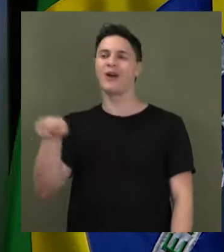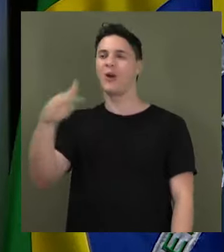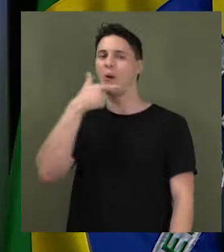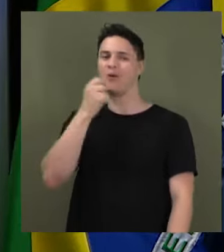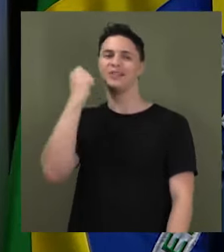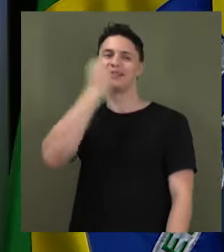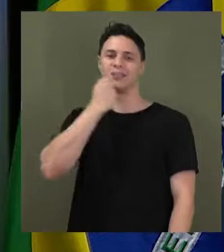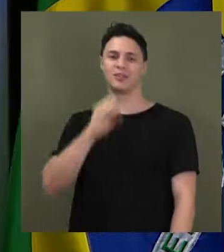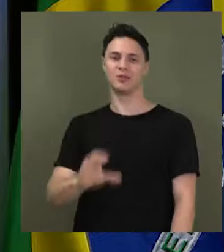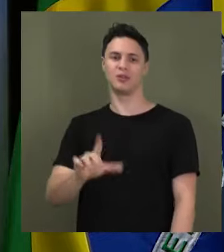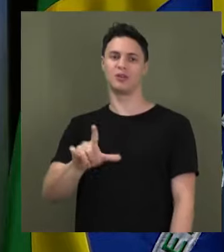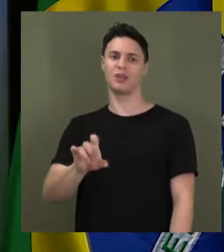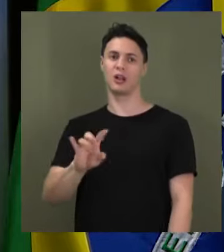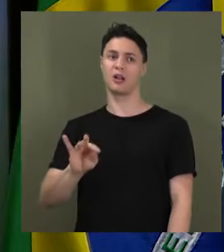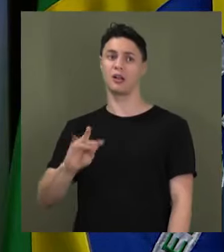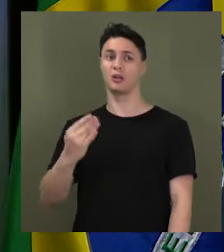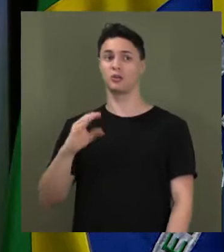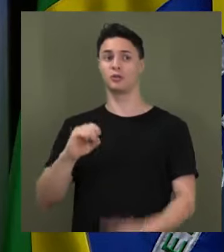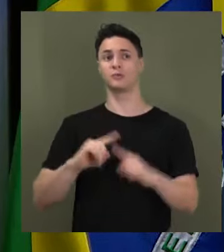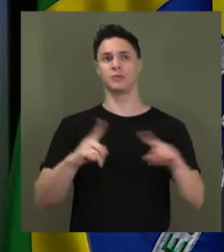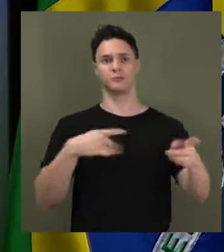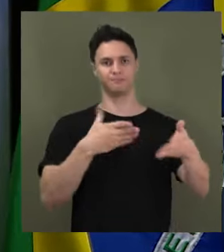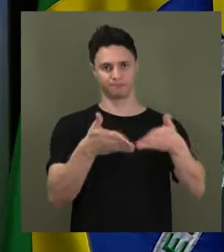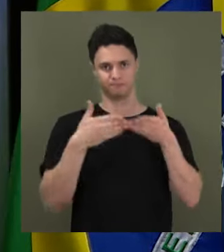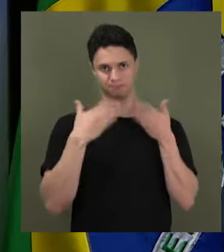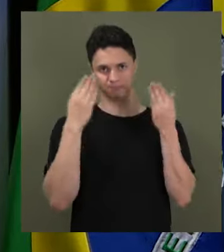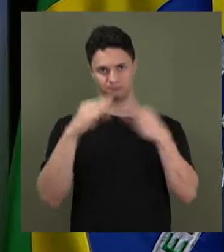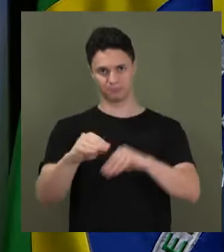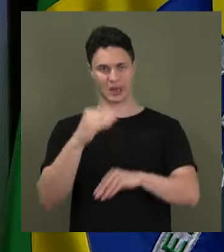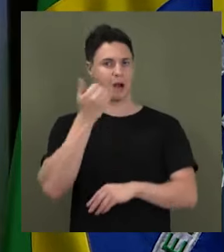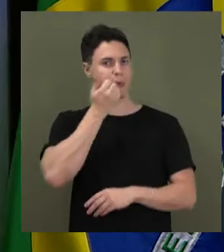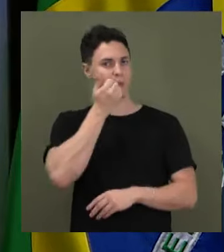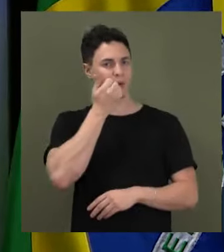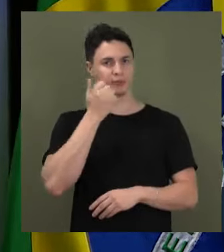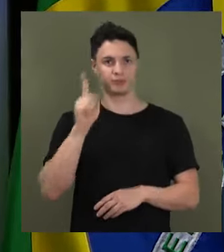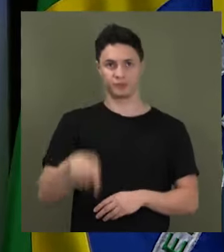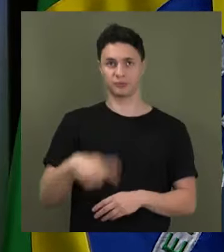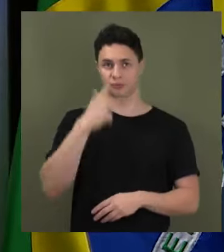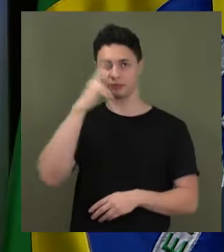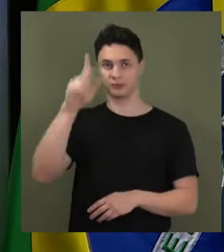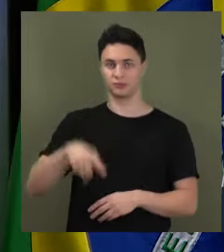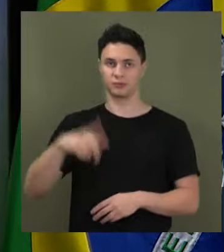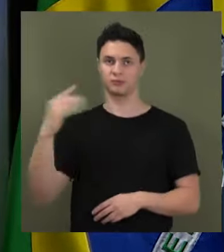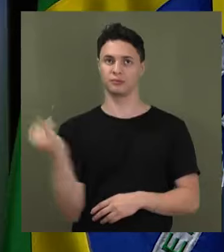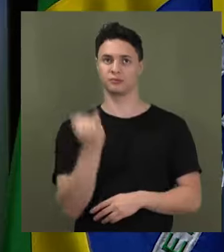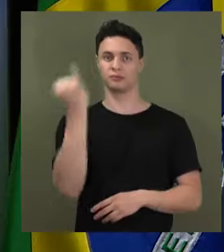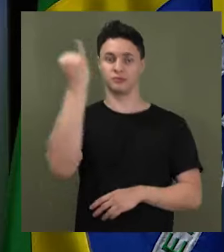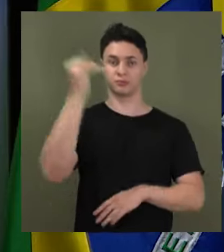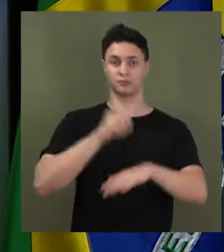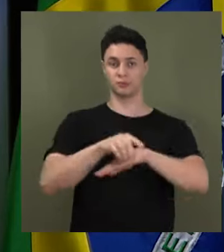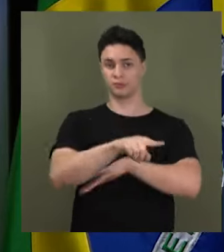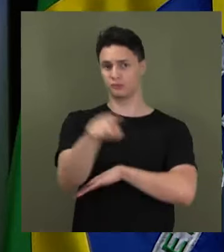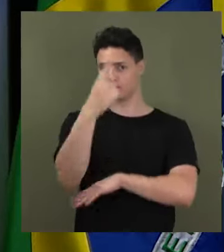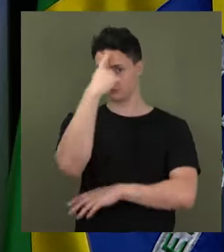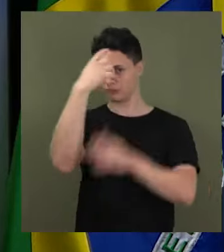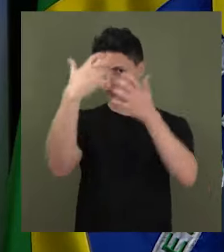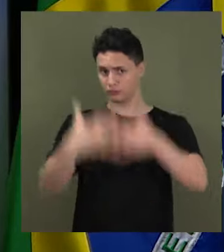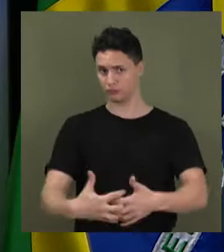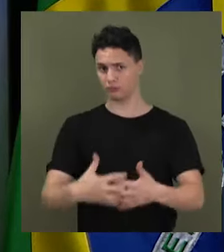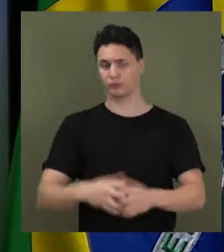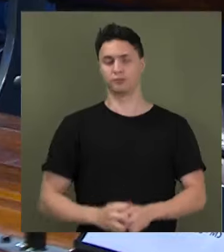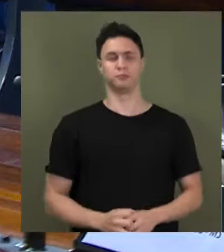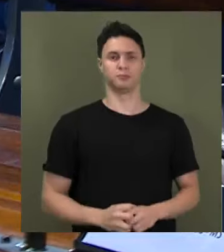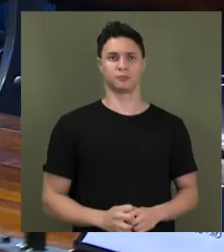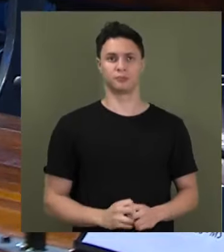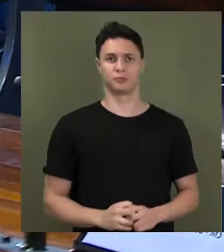está. Mas eu peço permissão para colocar esse áudio aqui, que eu acho importante para a reflexão da provação que o Brasil